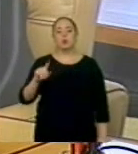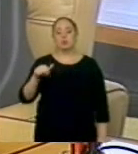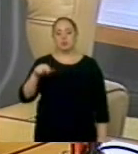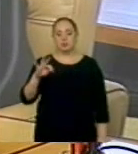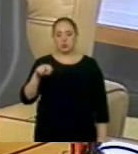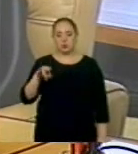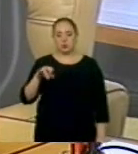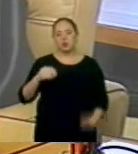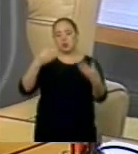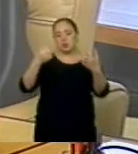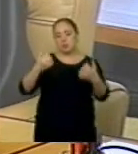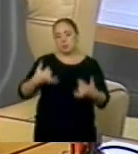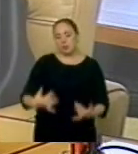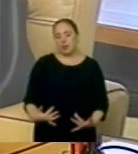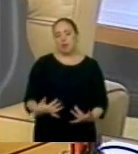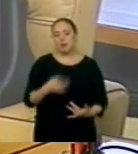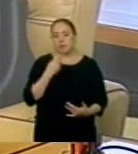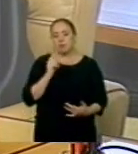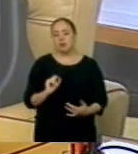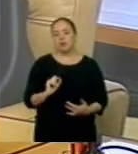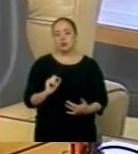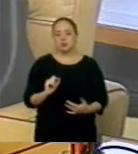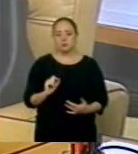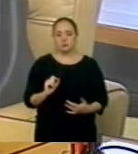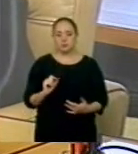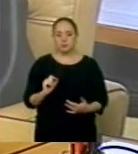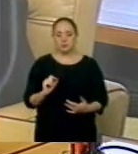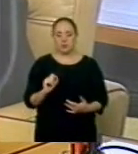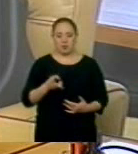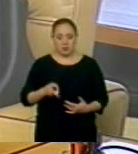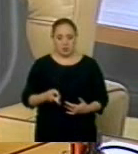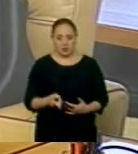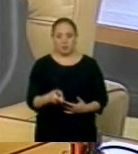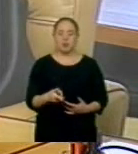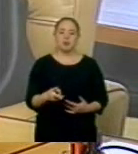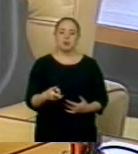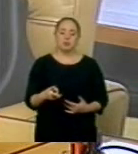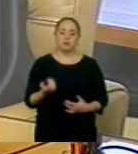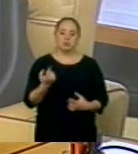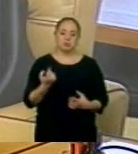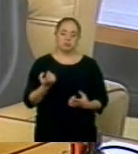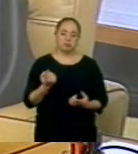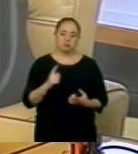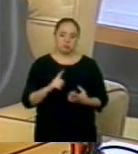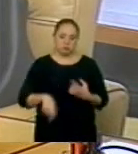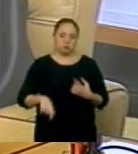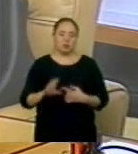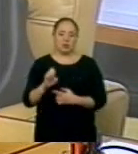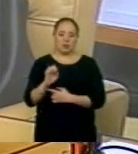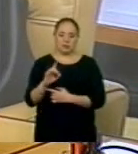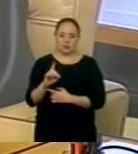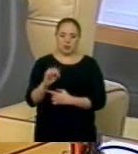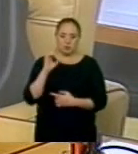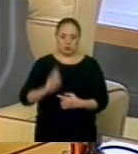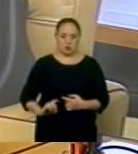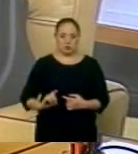medidas cautelares pessoais. Diz o eminente mestre, sempre foi desconforme o Estado de Direito o fato